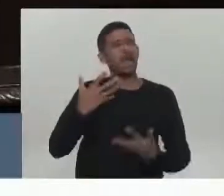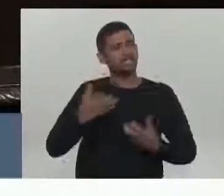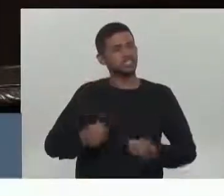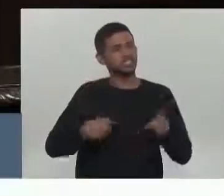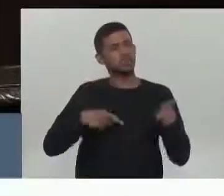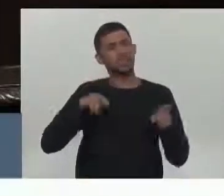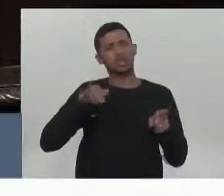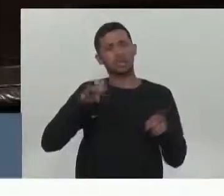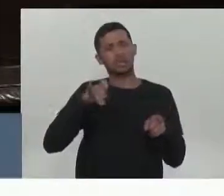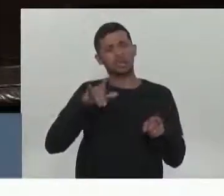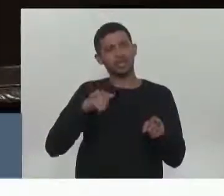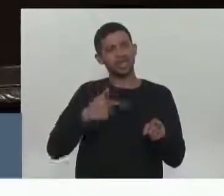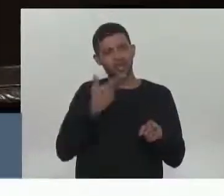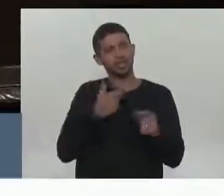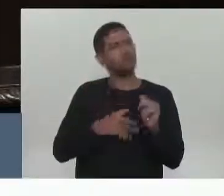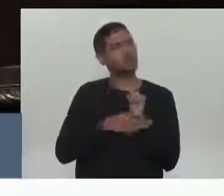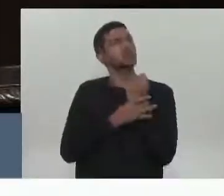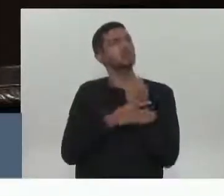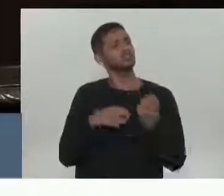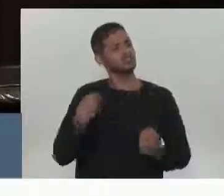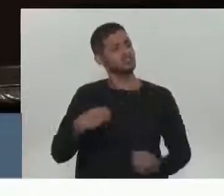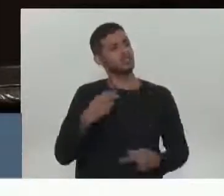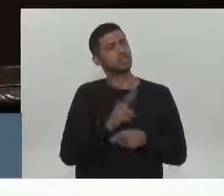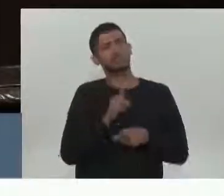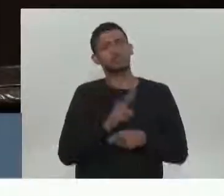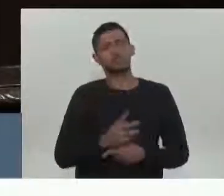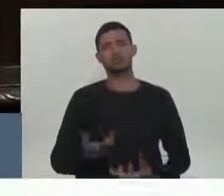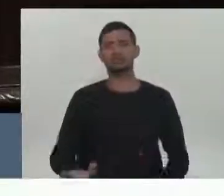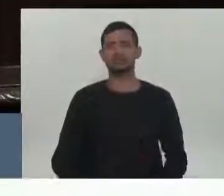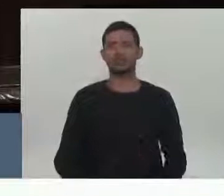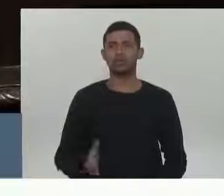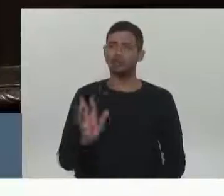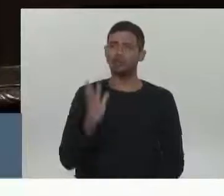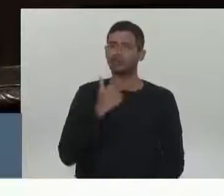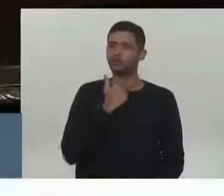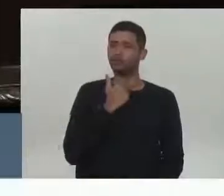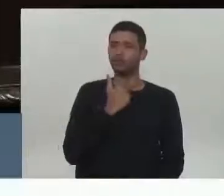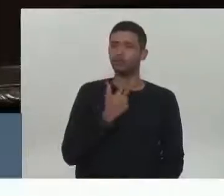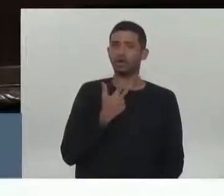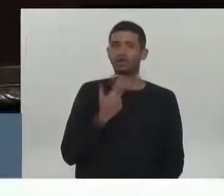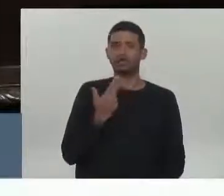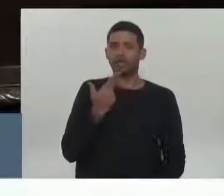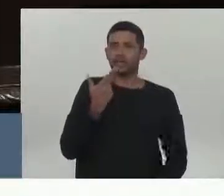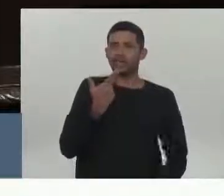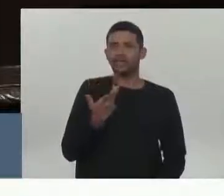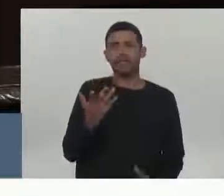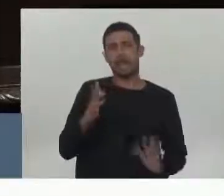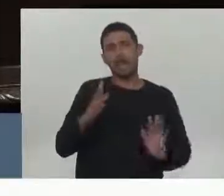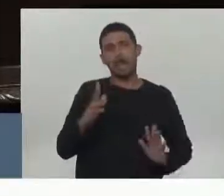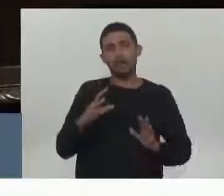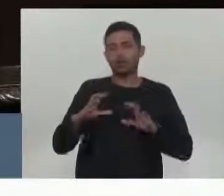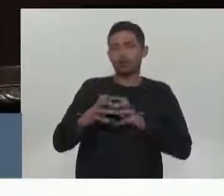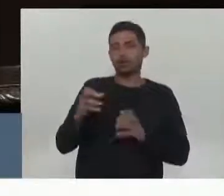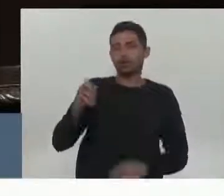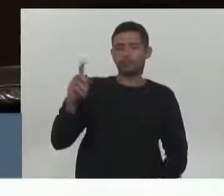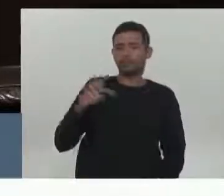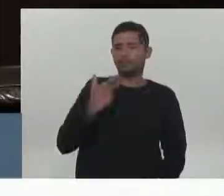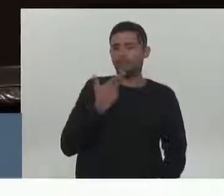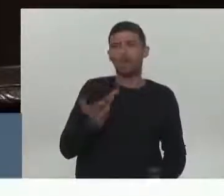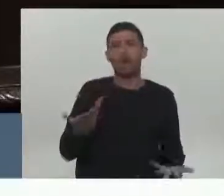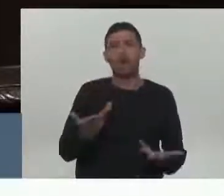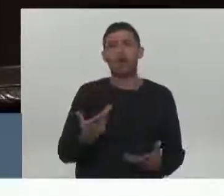ele garantia de vida, garantia de segurança. Agora, não pode o PSOL dizer para o líder do governo